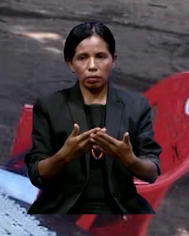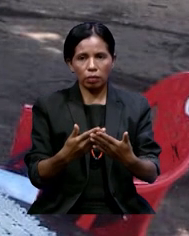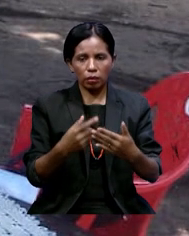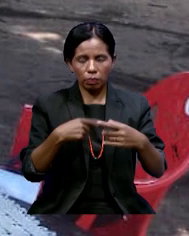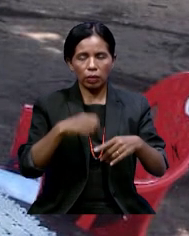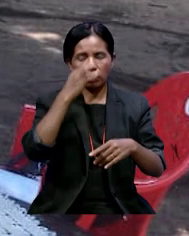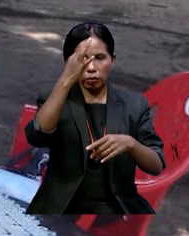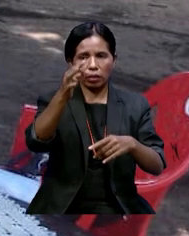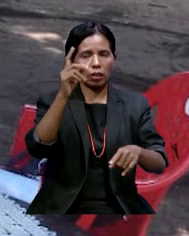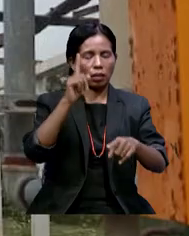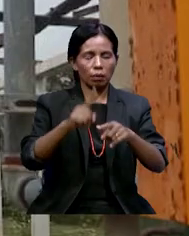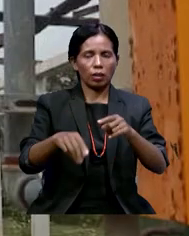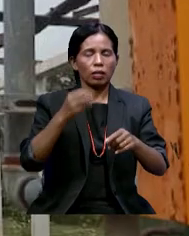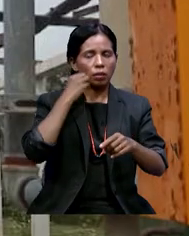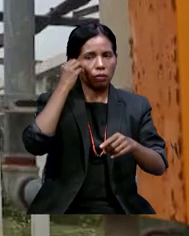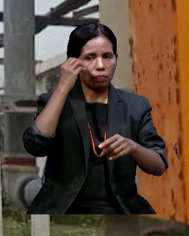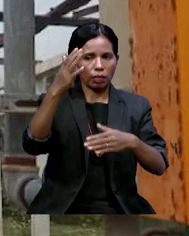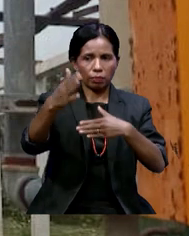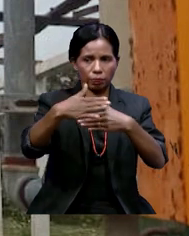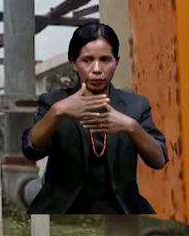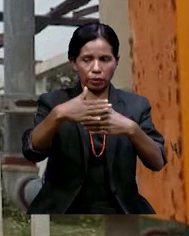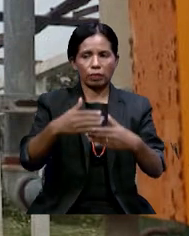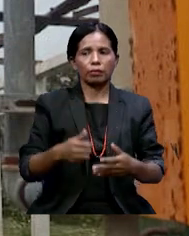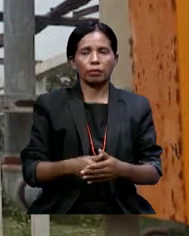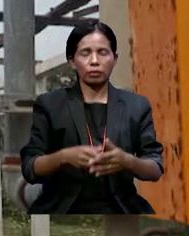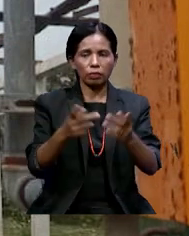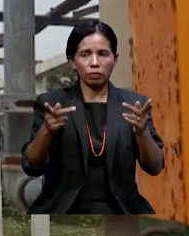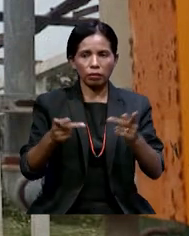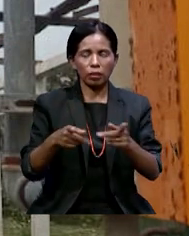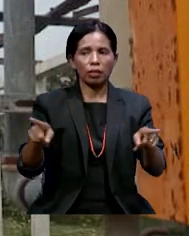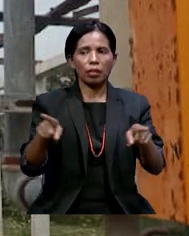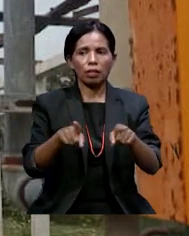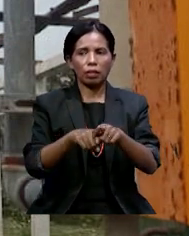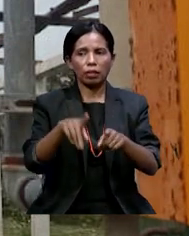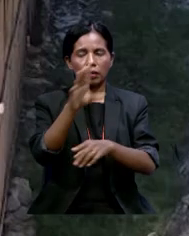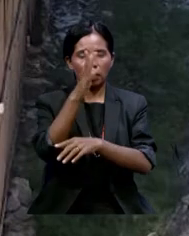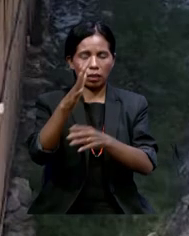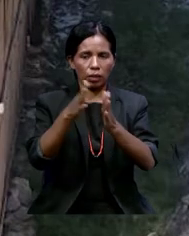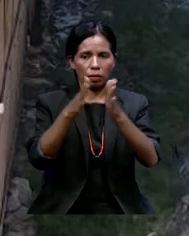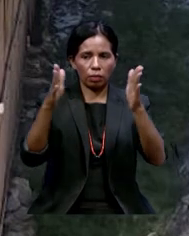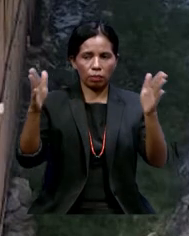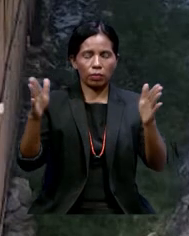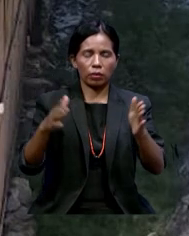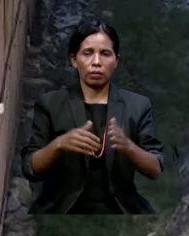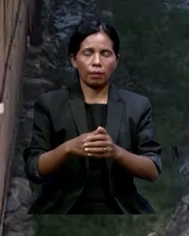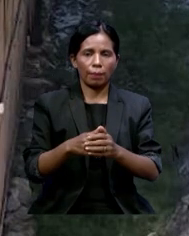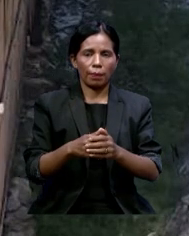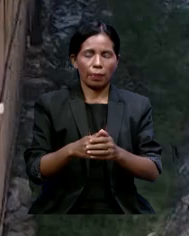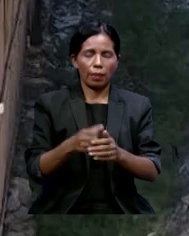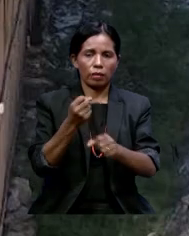oi labele hela basic tang Fatin risk hanesan ai humbot rai lolo